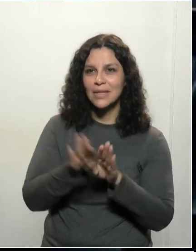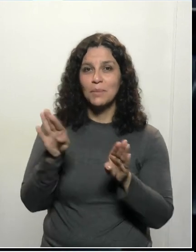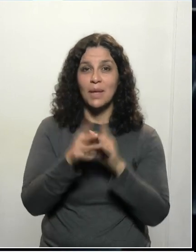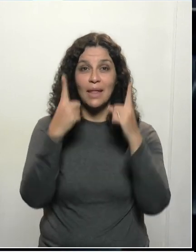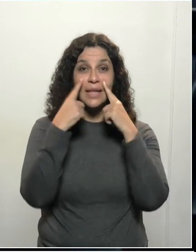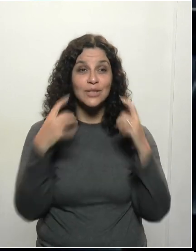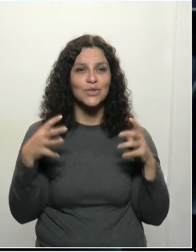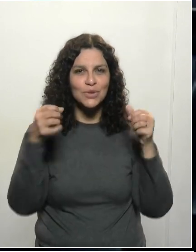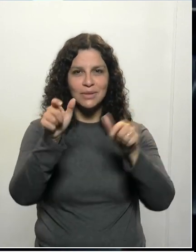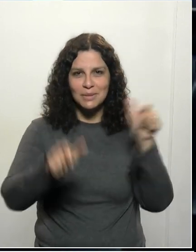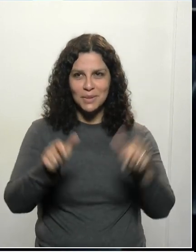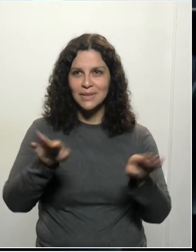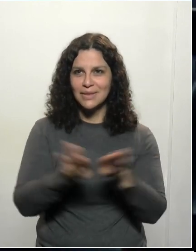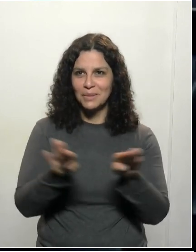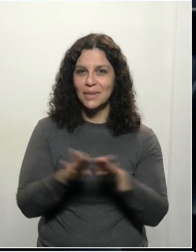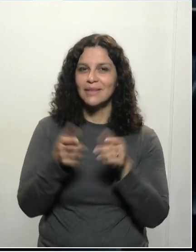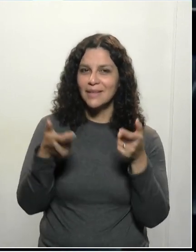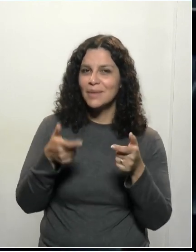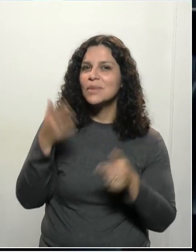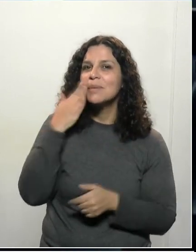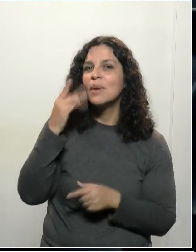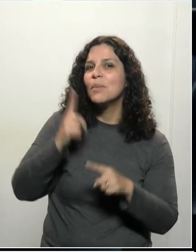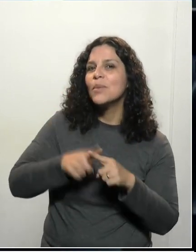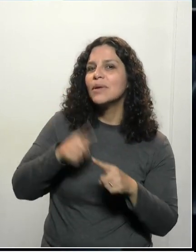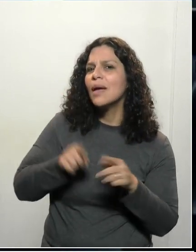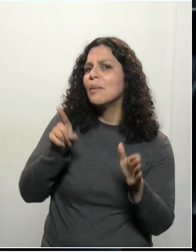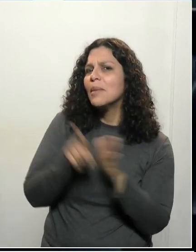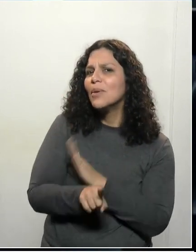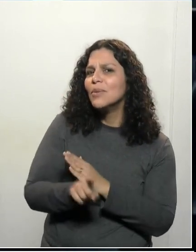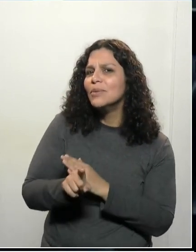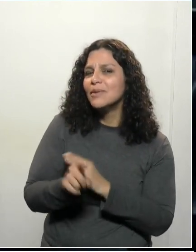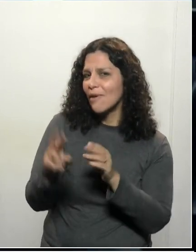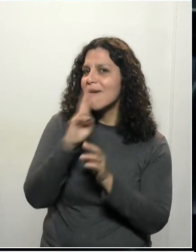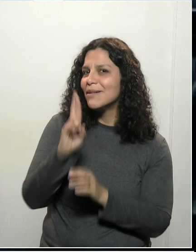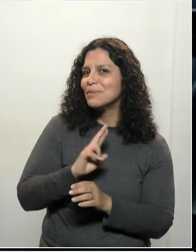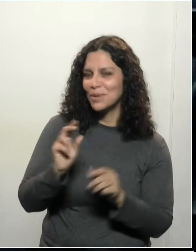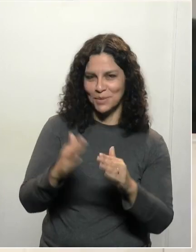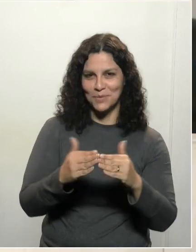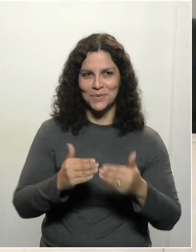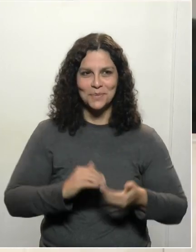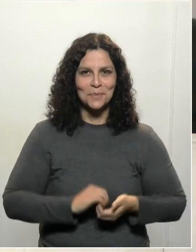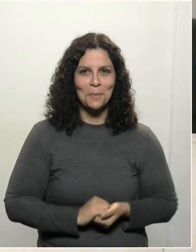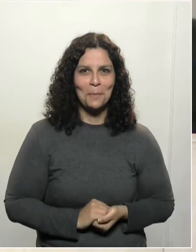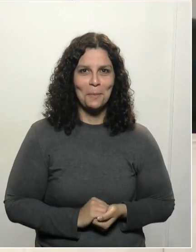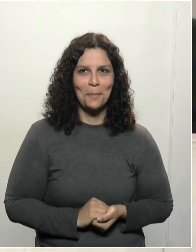público. Todos nós gostaríamos de saber o porquê dessa pergunta, por favor.